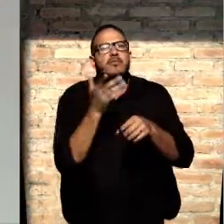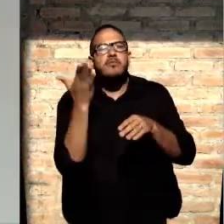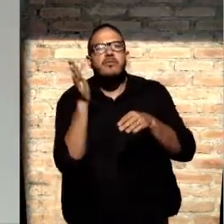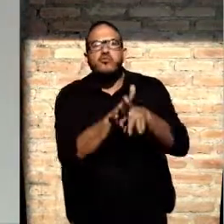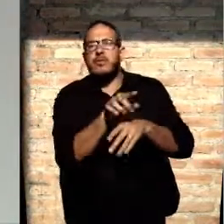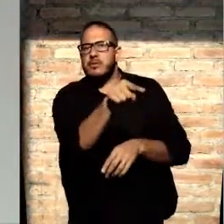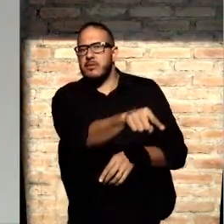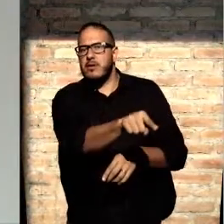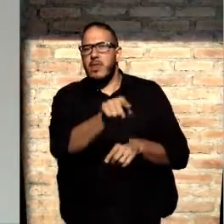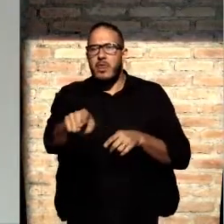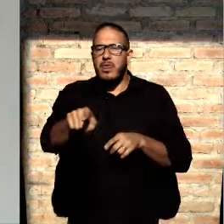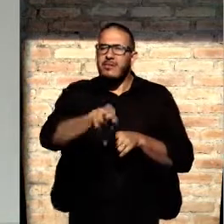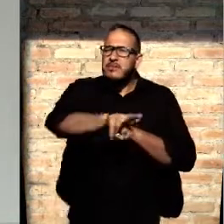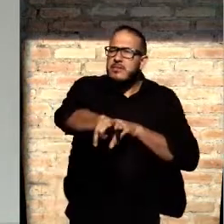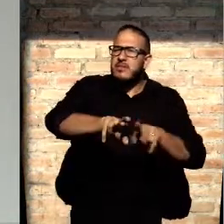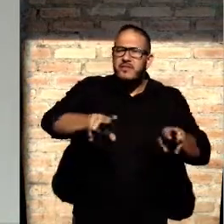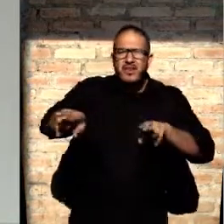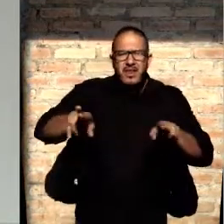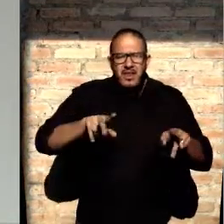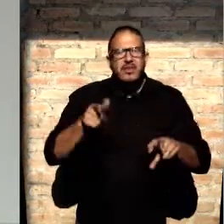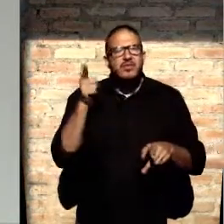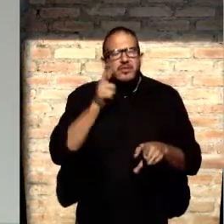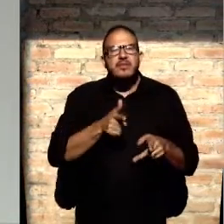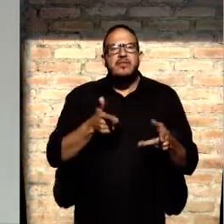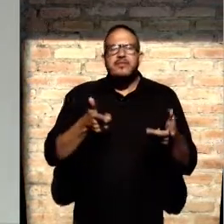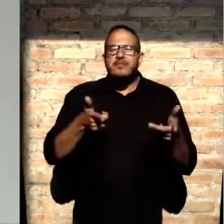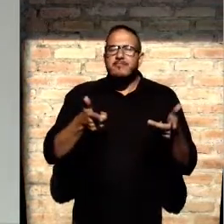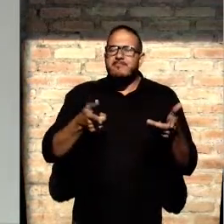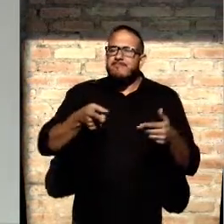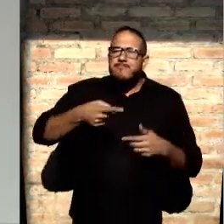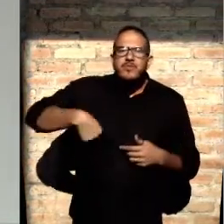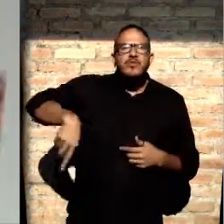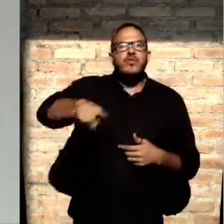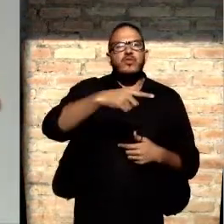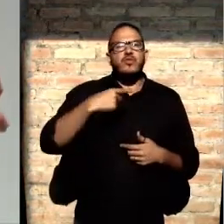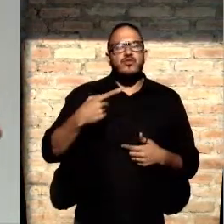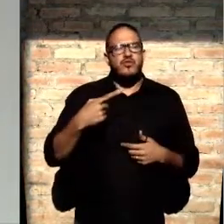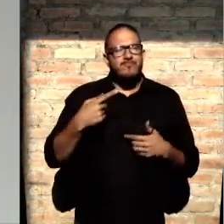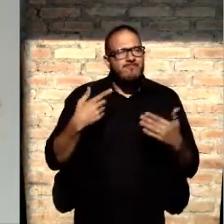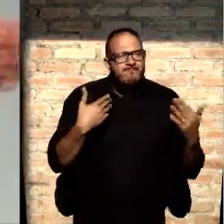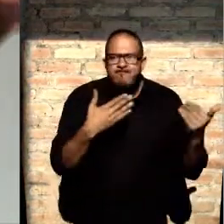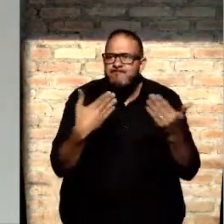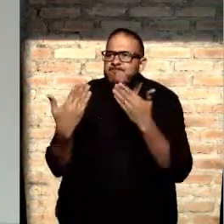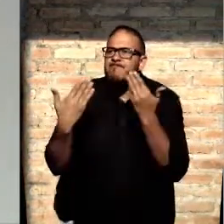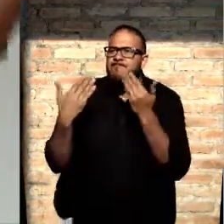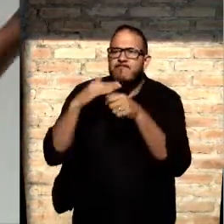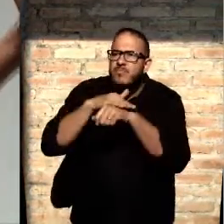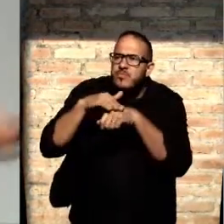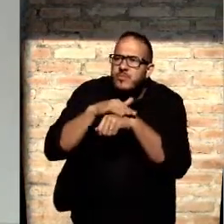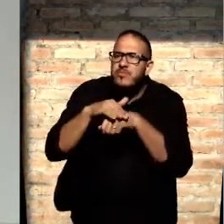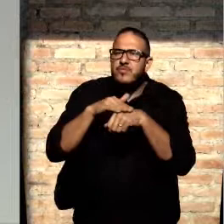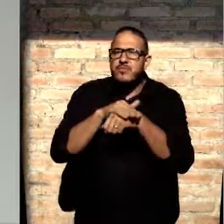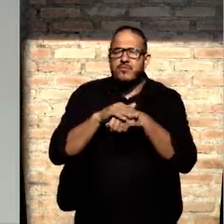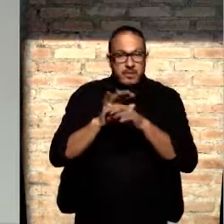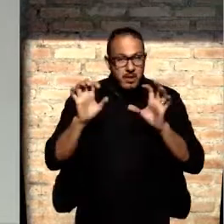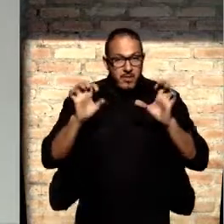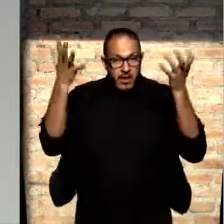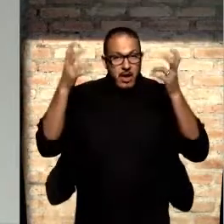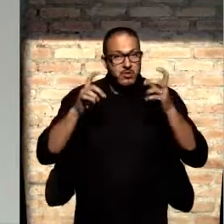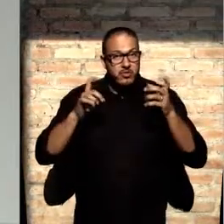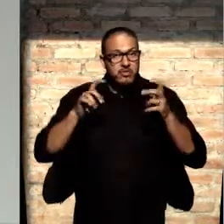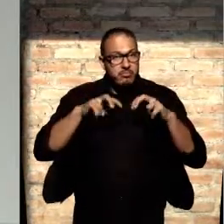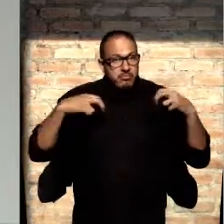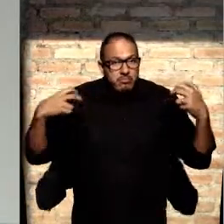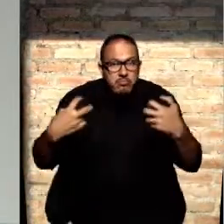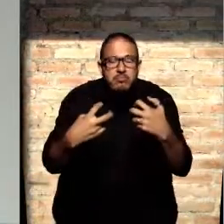reunir diferenças de procurar os procurar conversas eventos presenciais reuniões